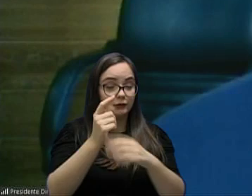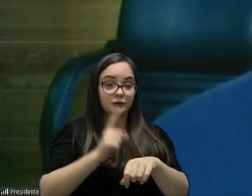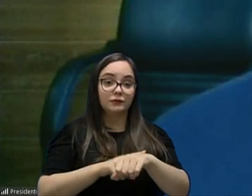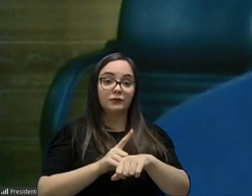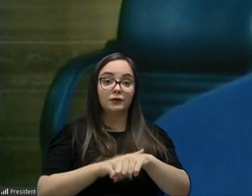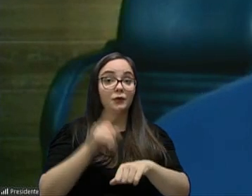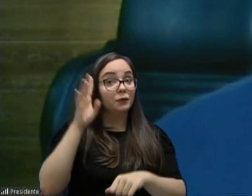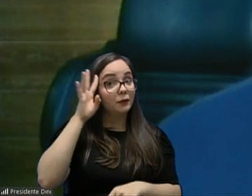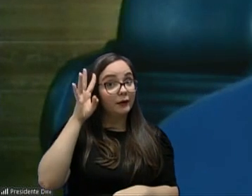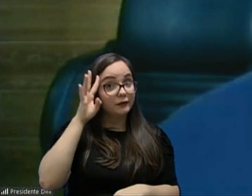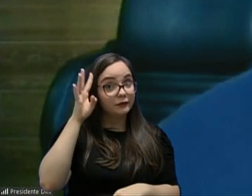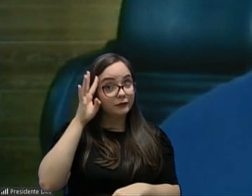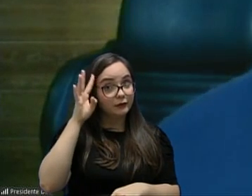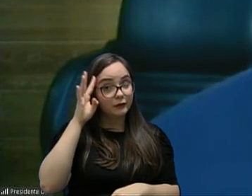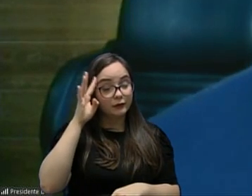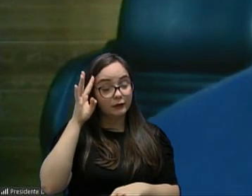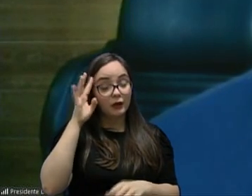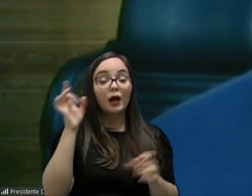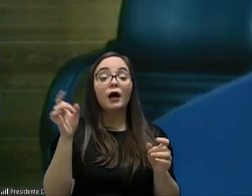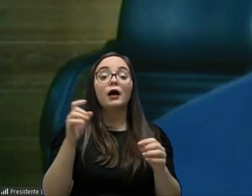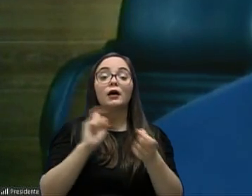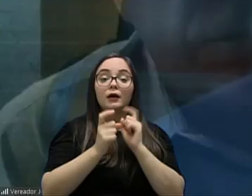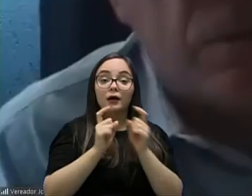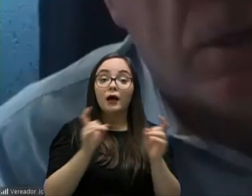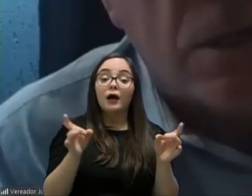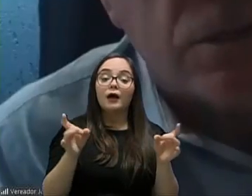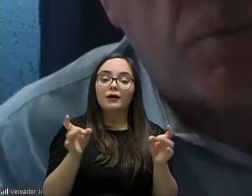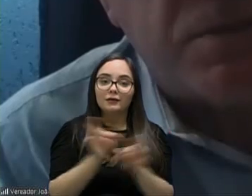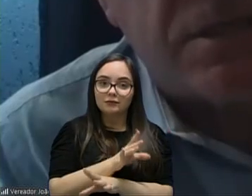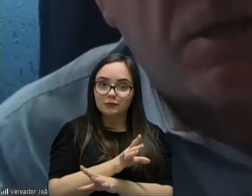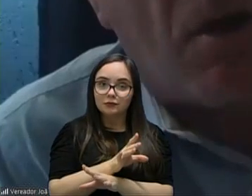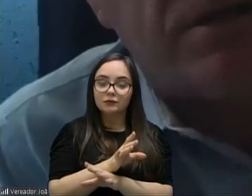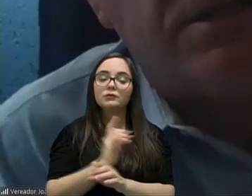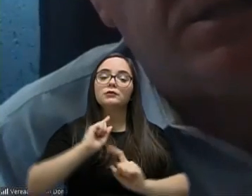próxima quarta-feira, após a sessão ordinária. Ótimo.